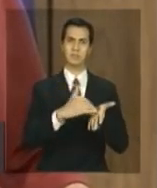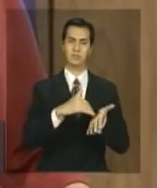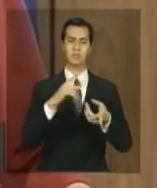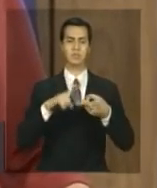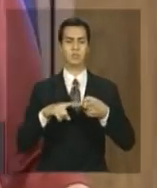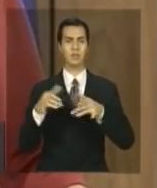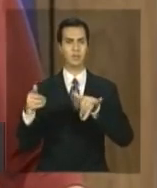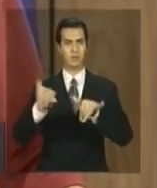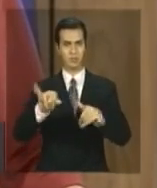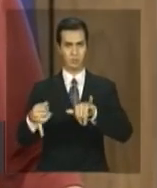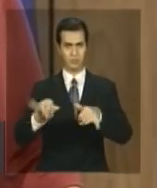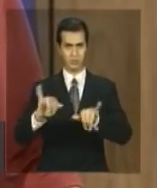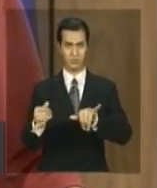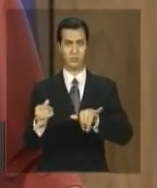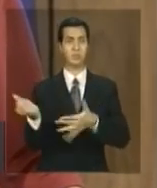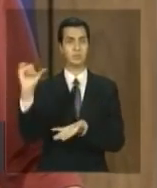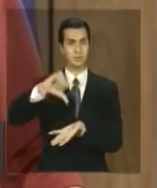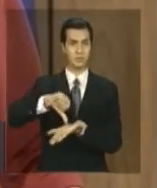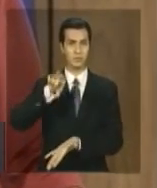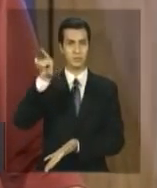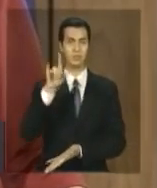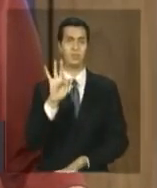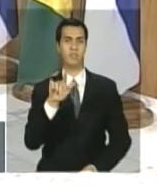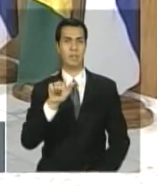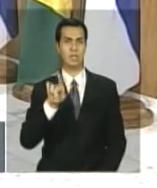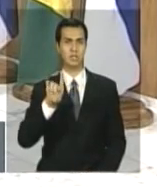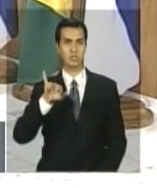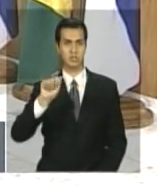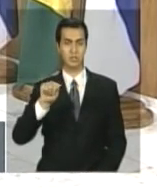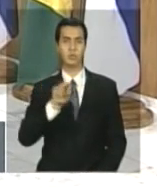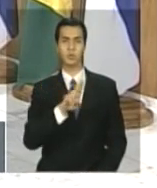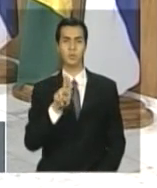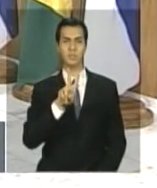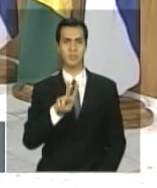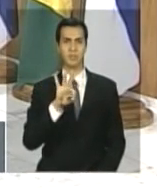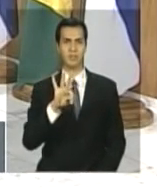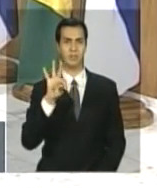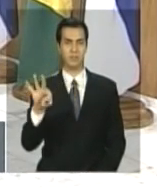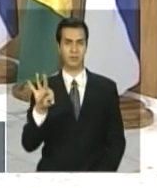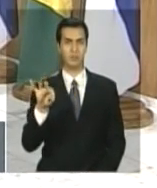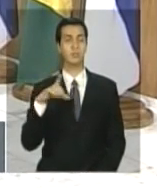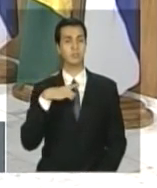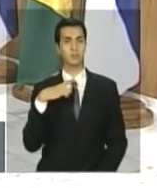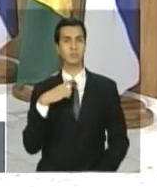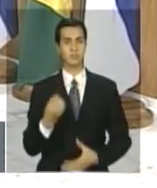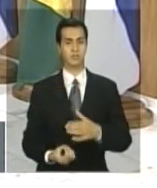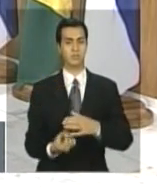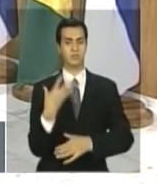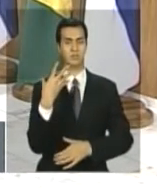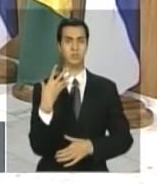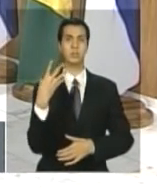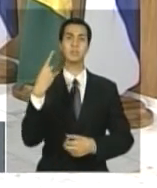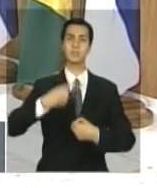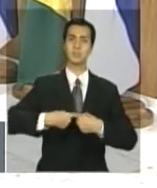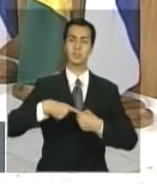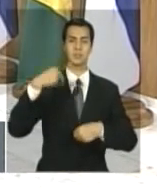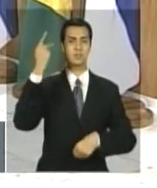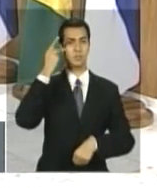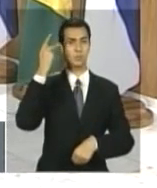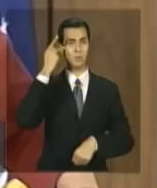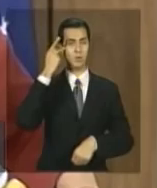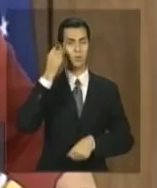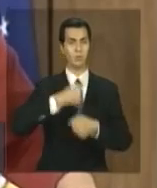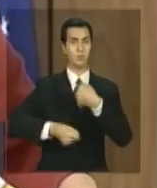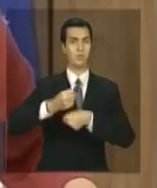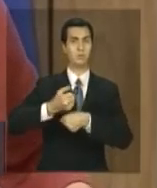do Centro de Pesquisas Técnicas da Finlândia, VTT, foram inaugurados em São Paulo em março do ano